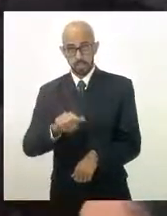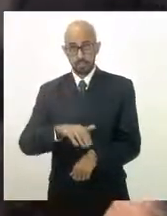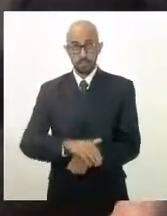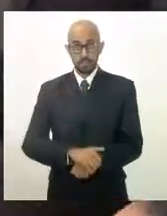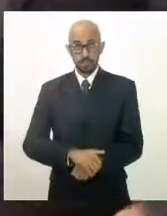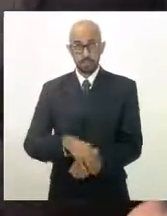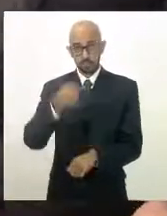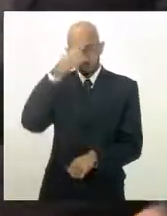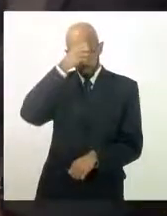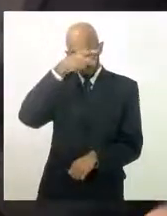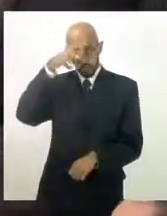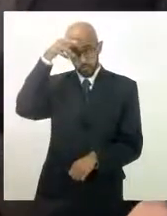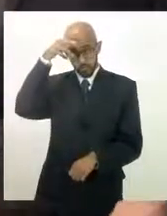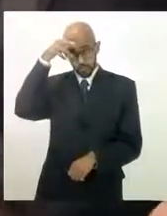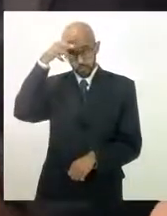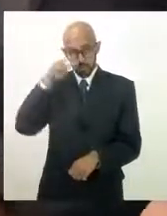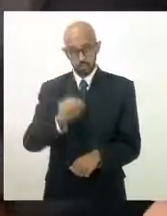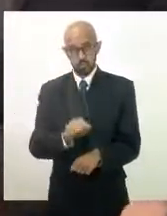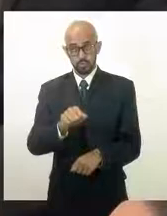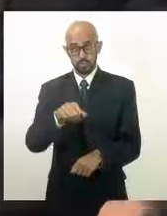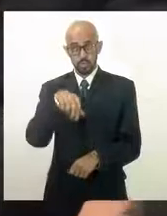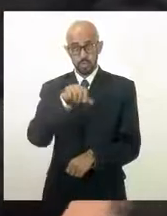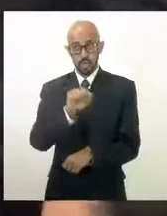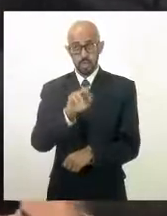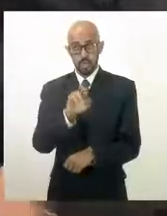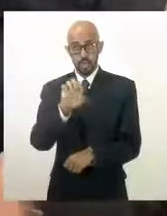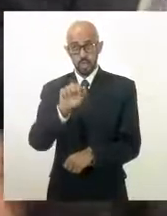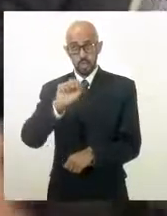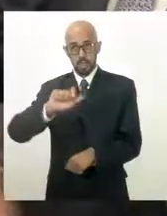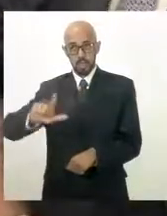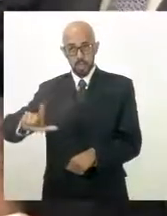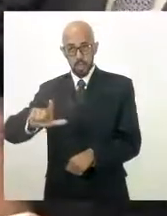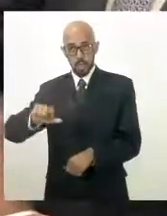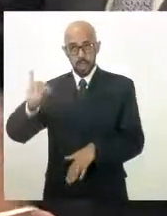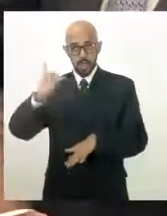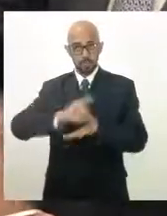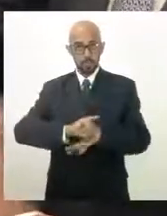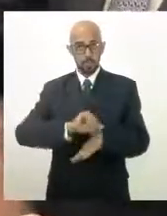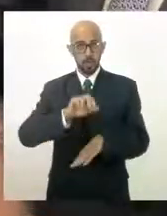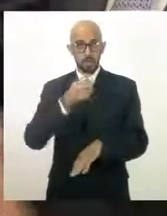os prefeitos de Areal, nossa capital da uva,